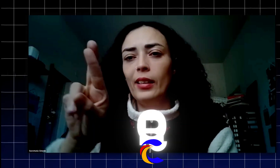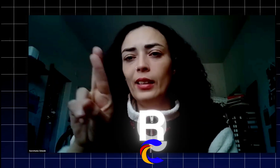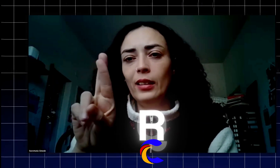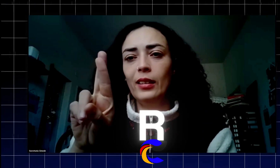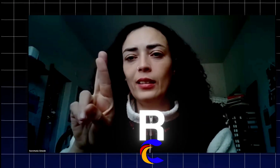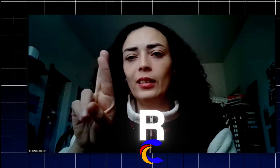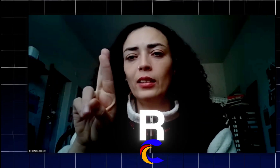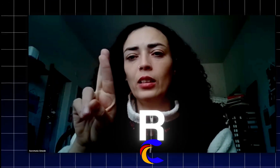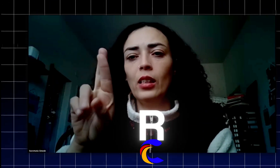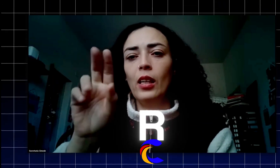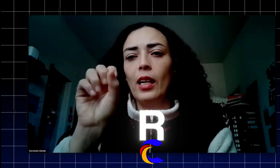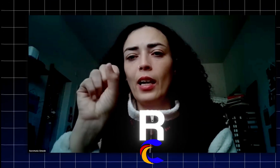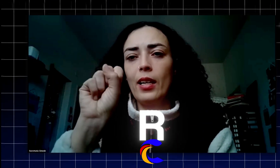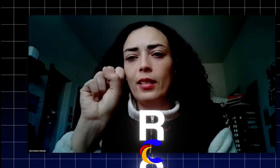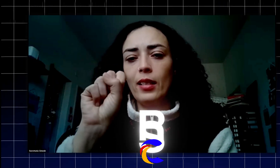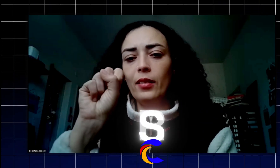R,